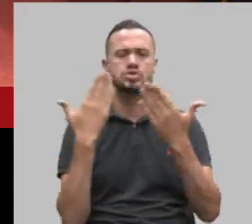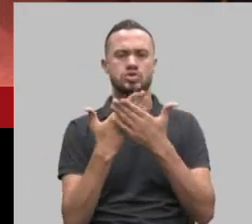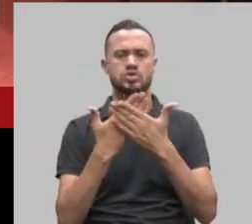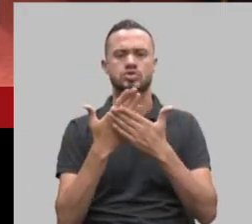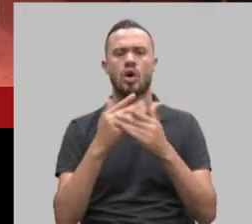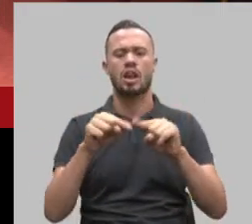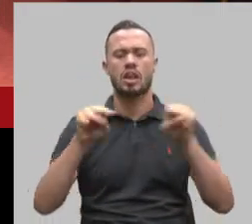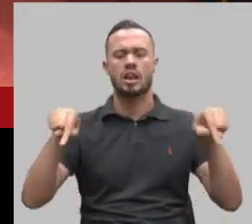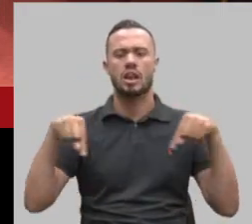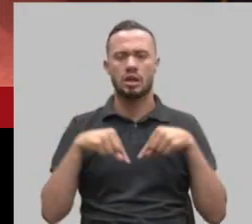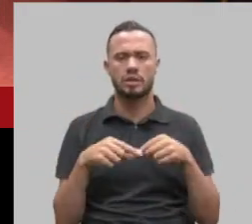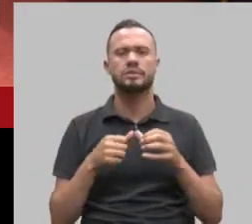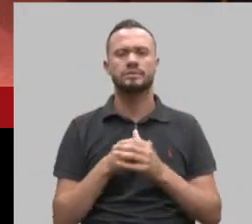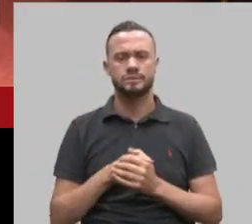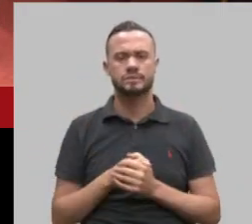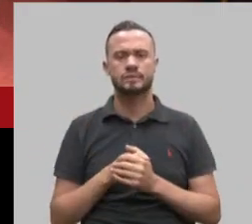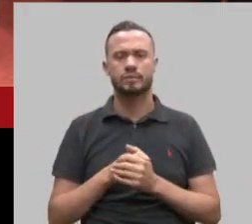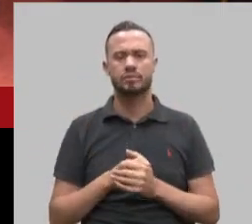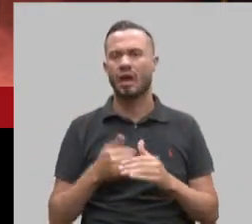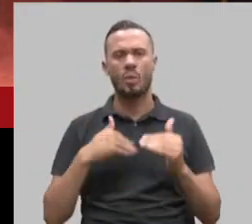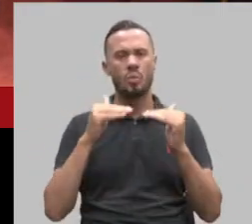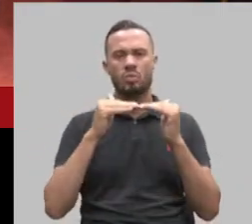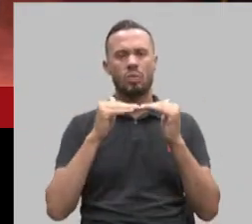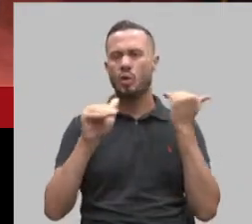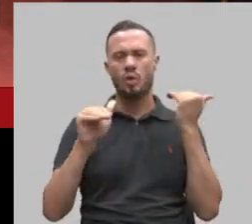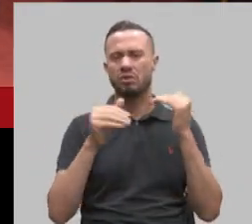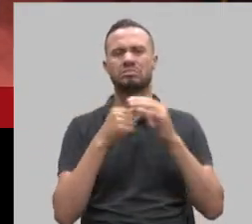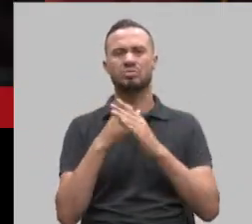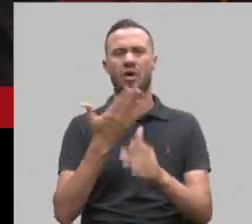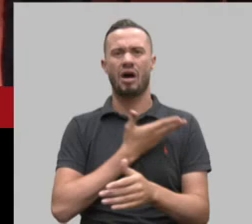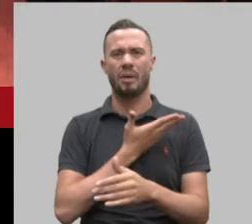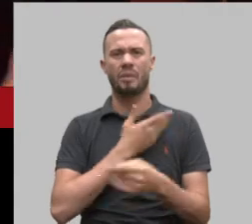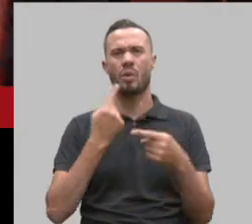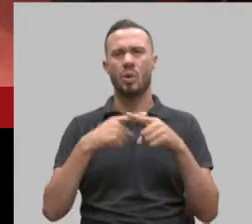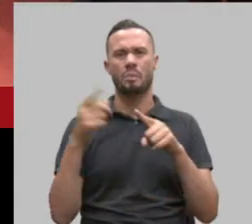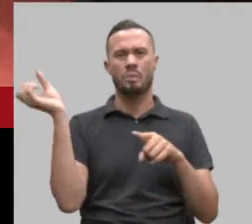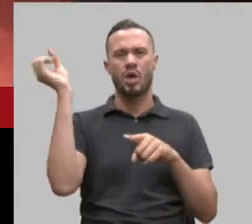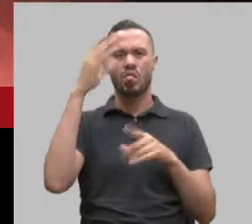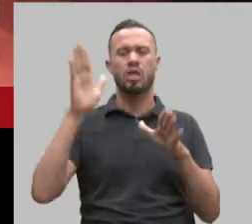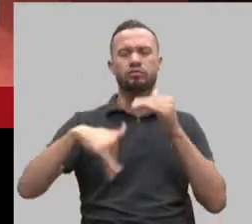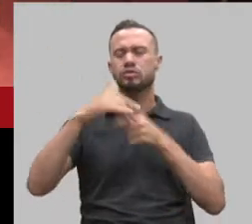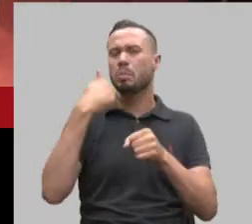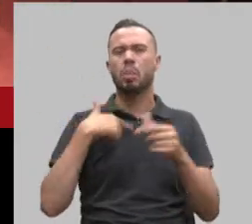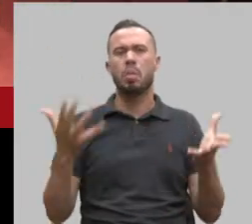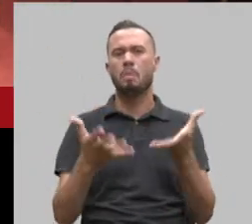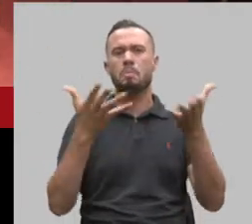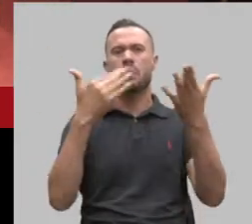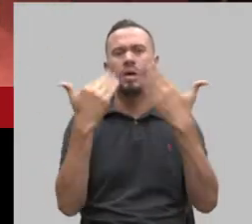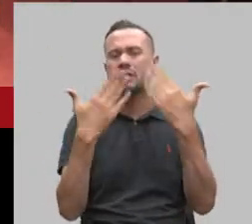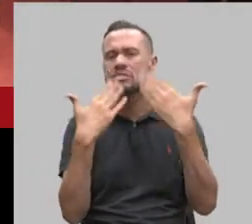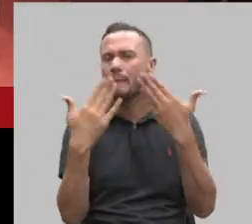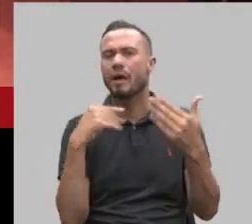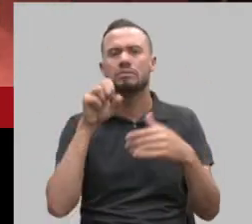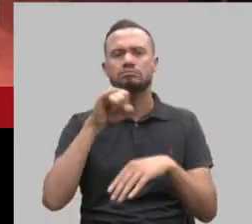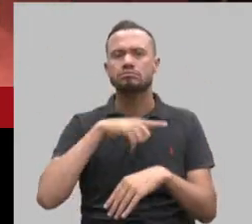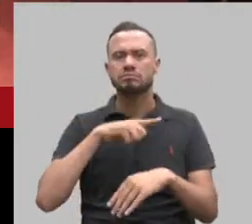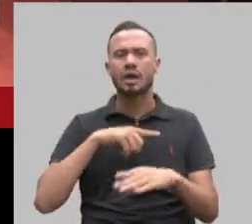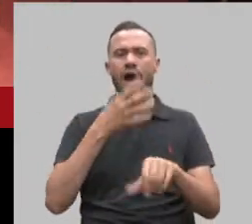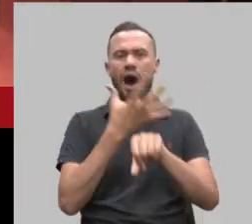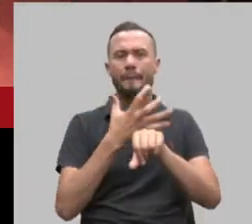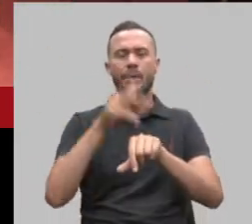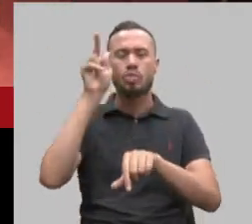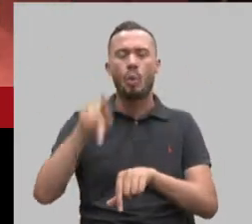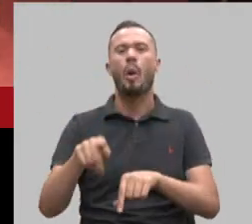aula e e discordo dos colegas pois o novo sino médio não promove esses debates e sim diminui as matérias de humanas que pautam essa